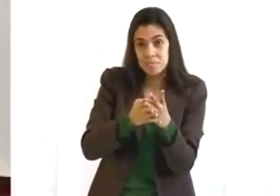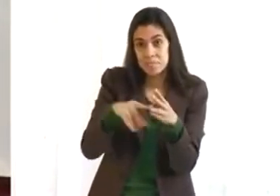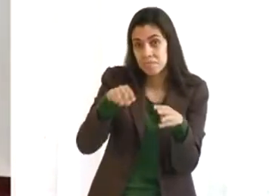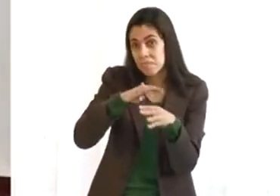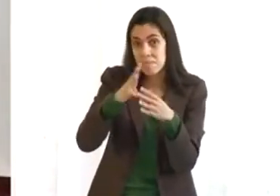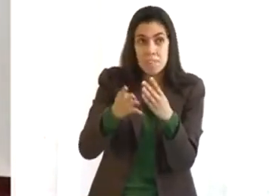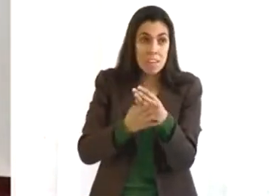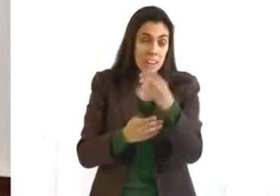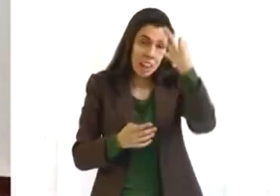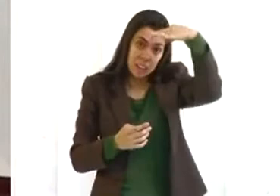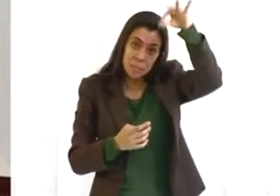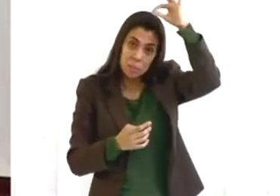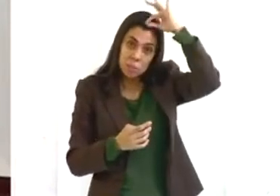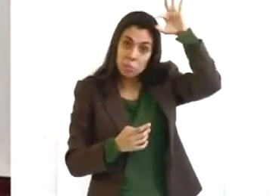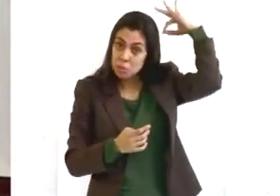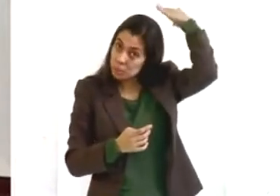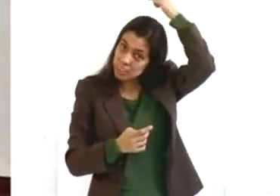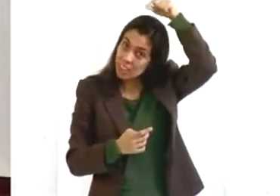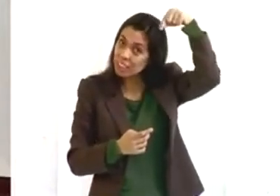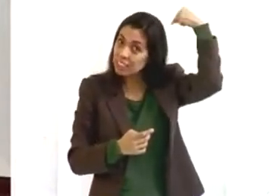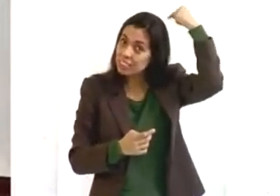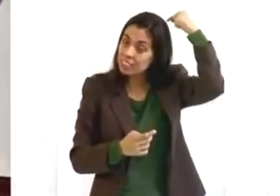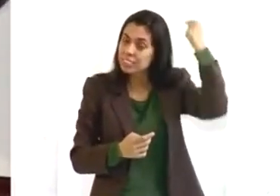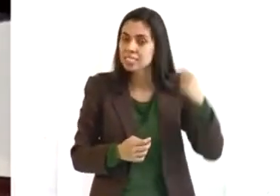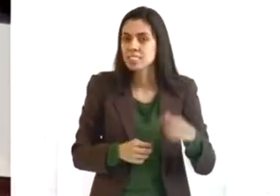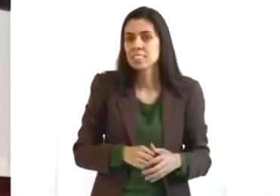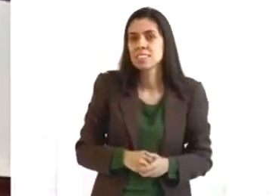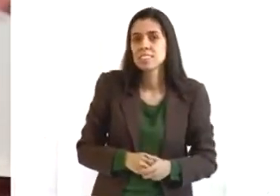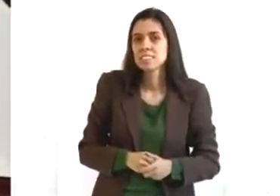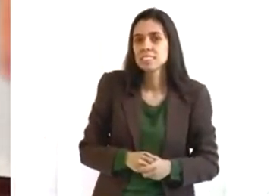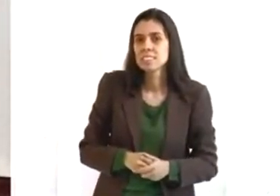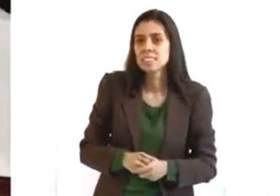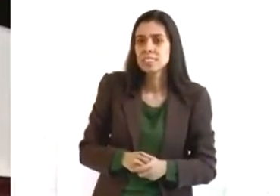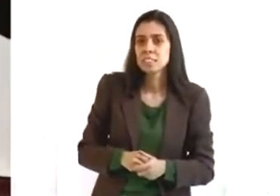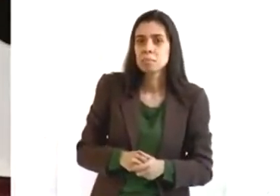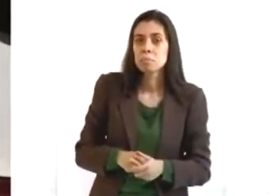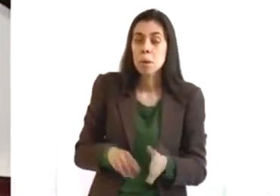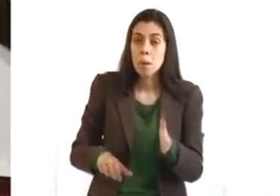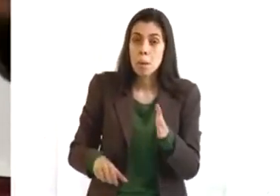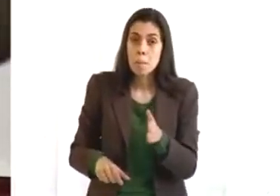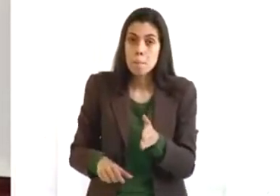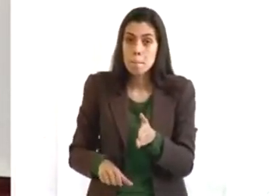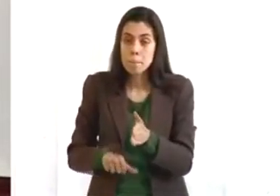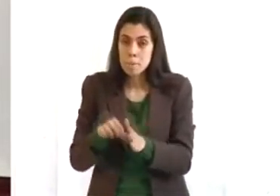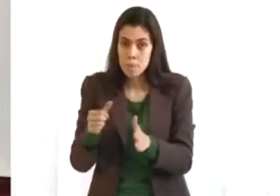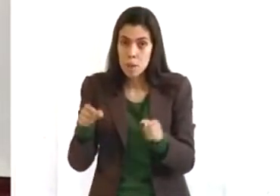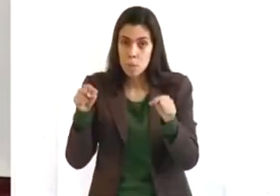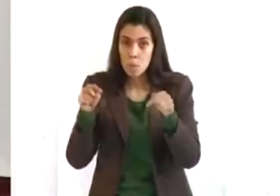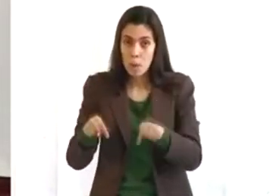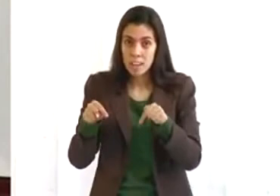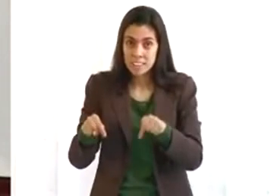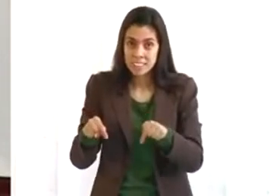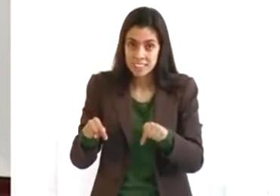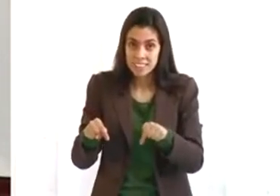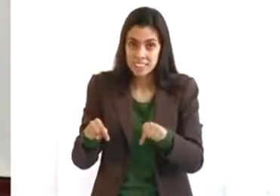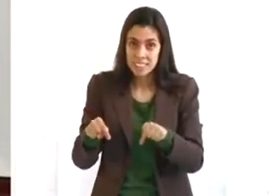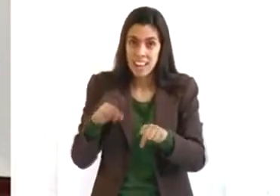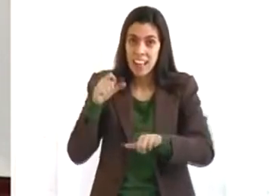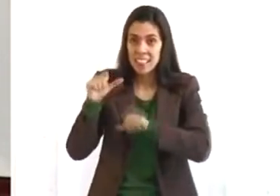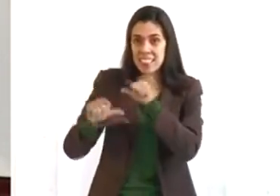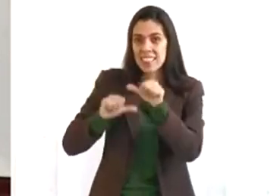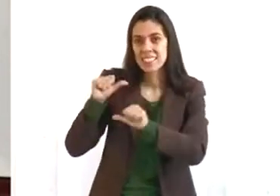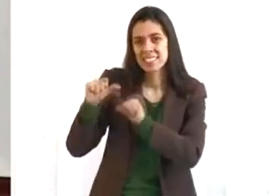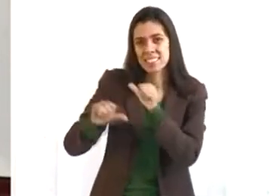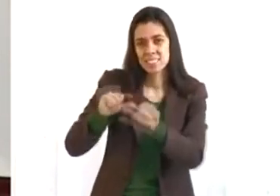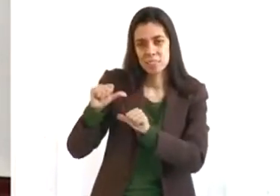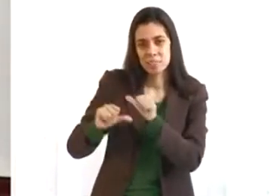fenômeno, o milagre, o sinal e depois a oportunidade de pregar. Aqui veio a pregação, aqui veio a transformação do coração do etíope, aqui veio a ministração